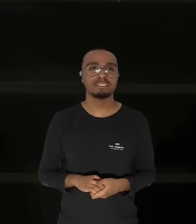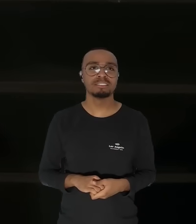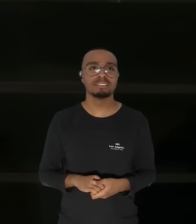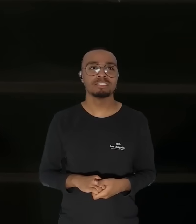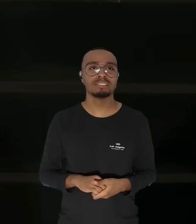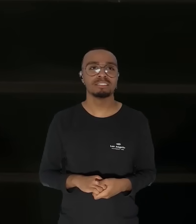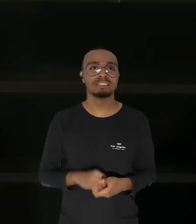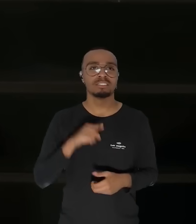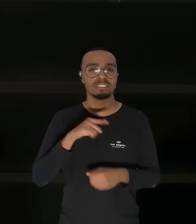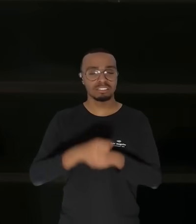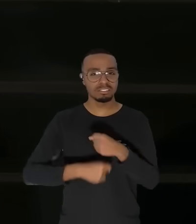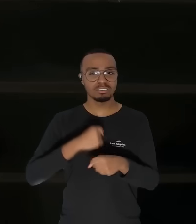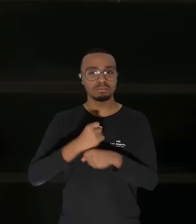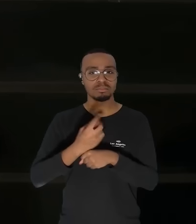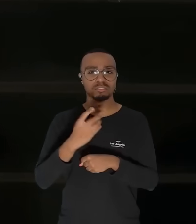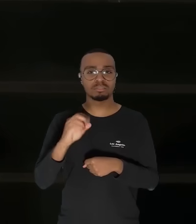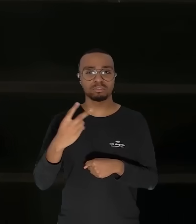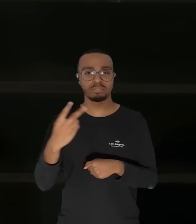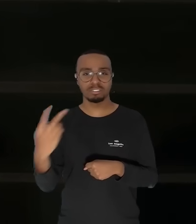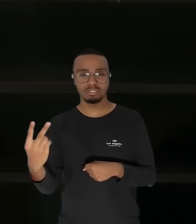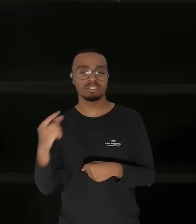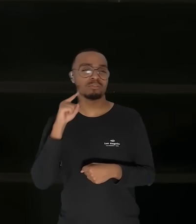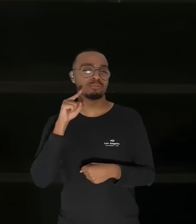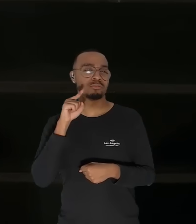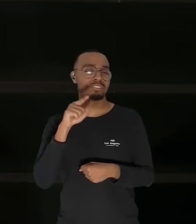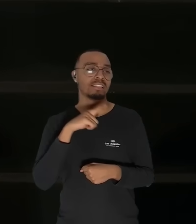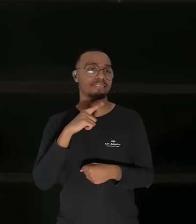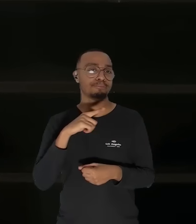2022 você tomou posicionamentos que você nunca tomou na vida.